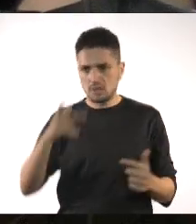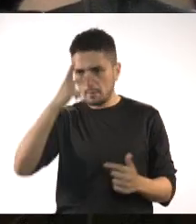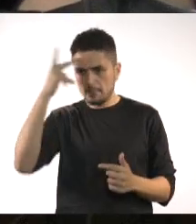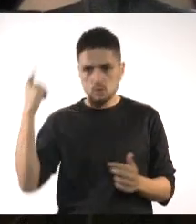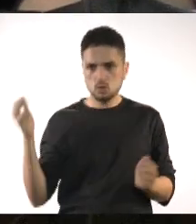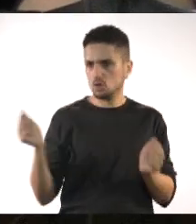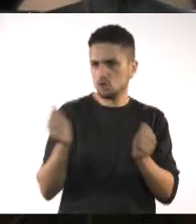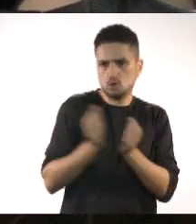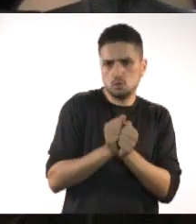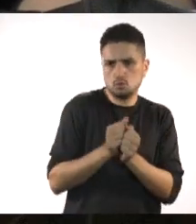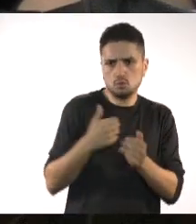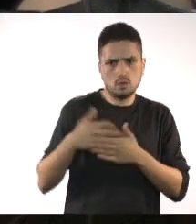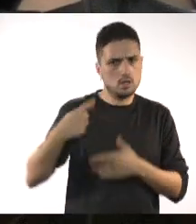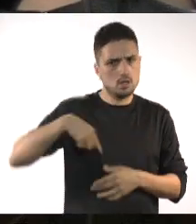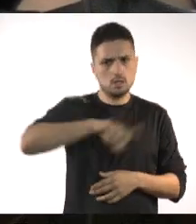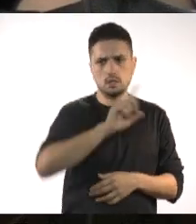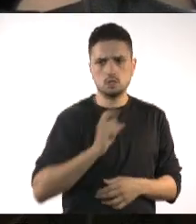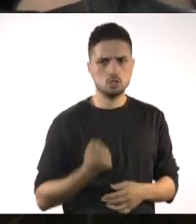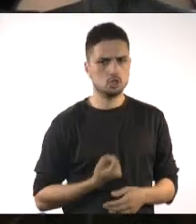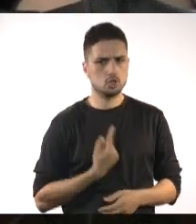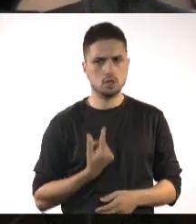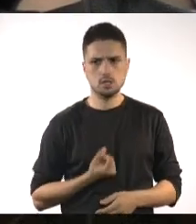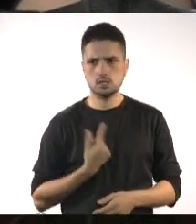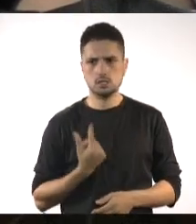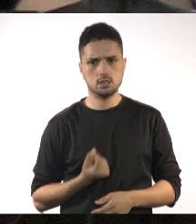ela, porque ela tinha e sabia muito bem